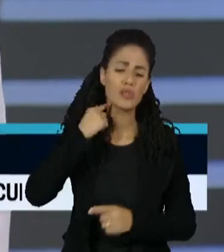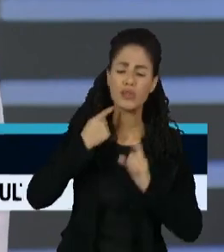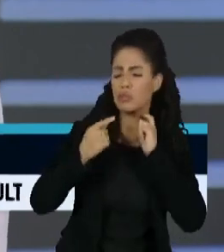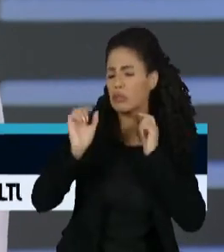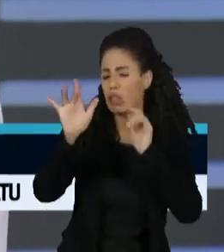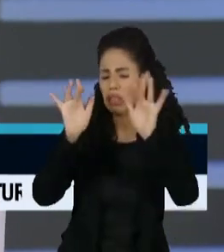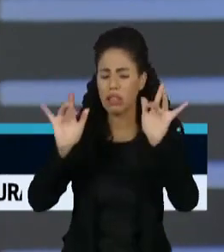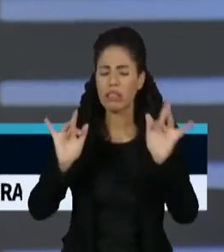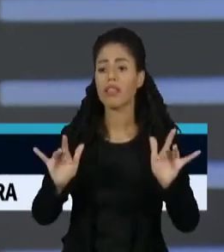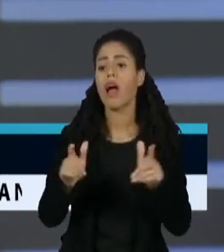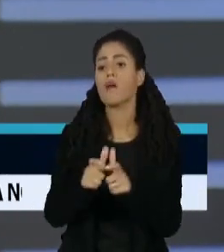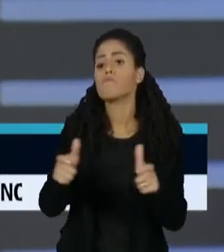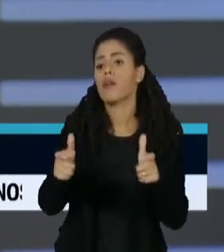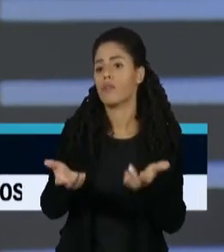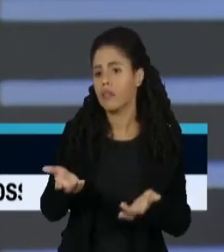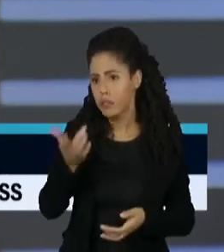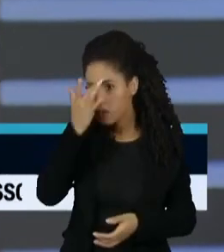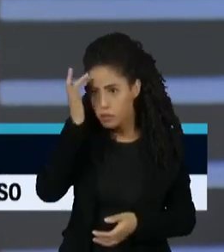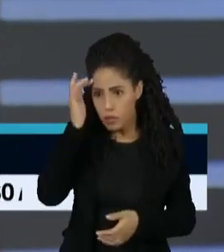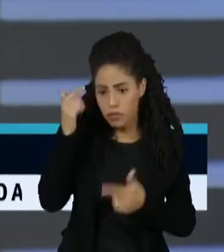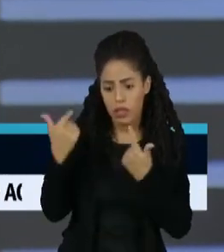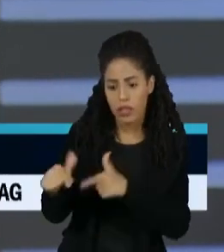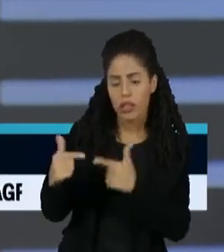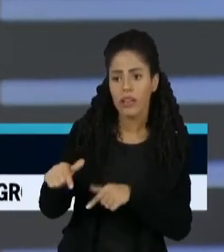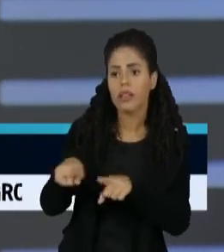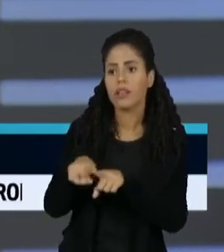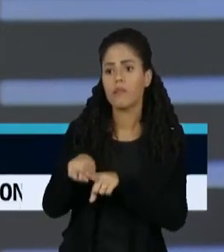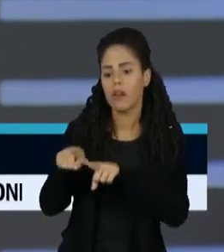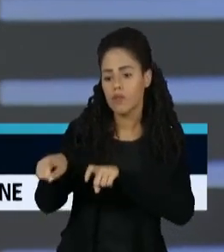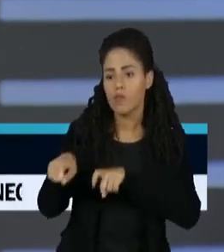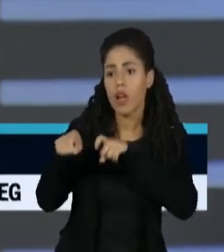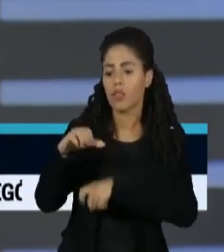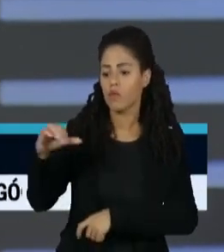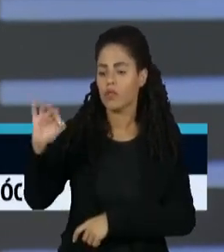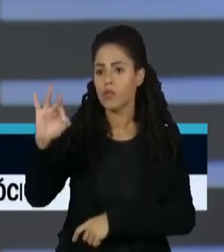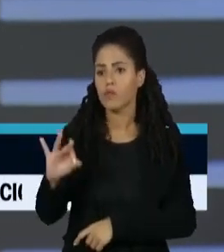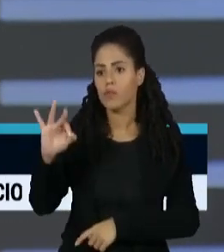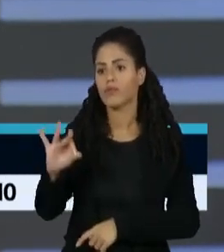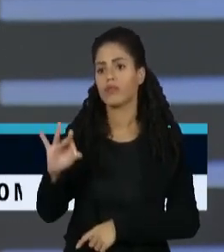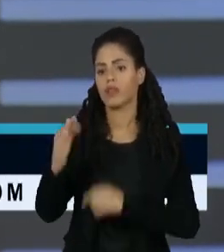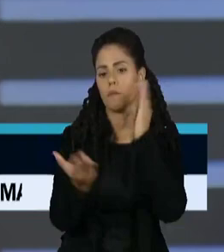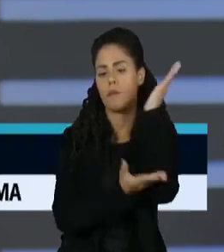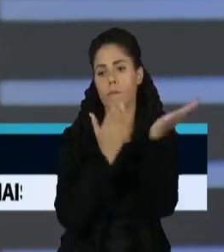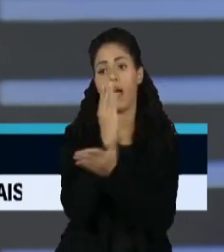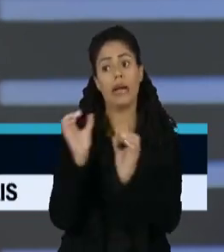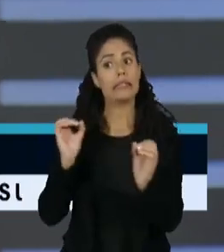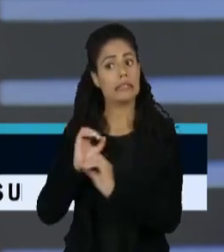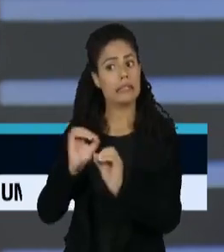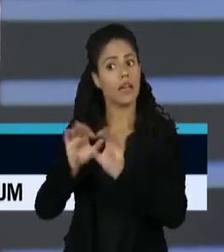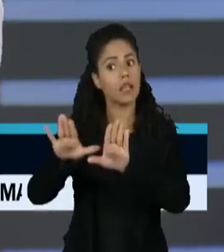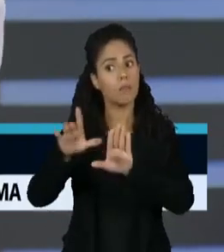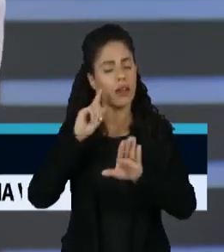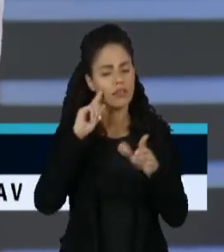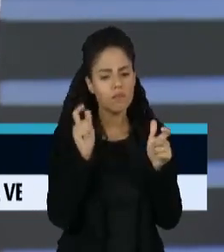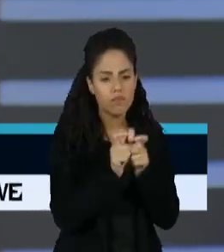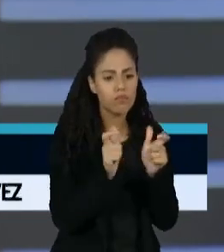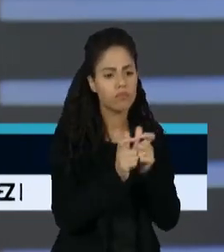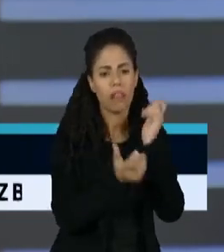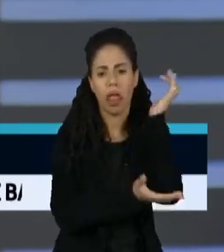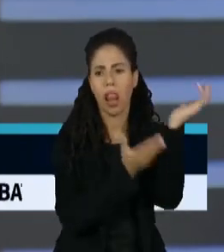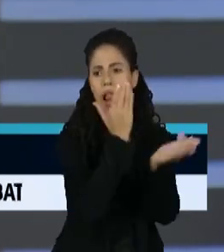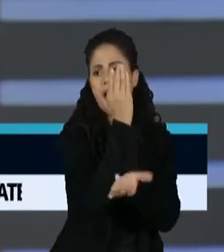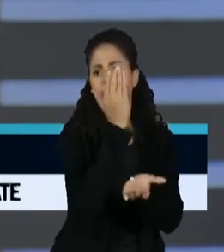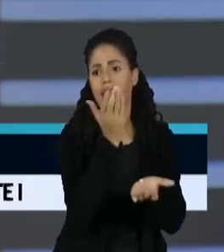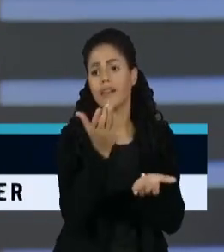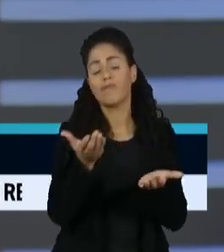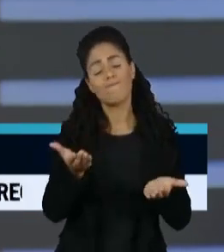a extrema maioria de quem trabalha no agro, mais de 90%, não desmata. Mas essa pequena minoria causa esse